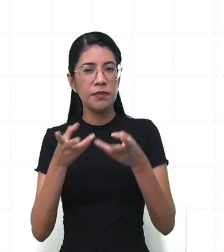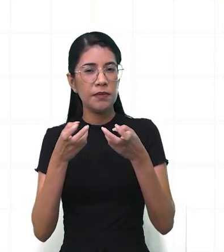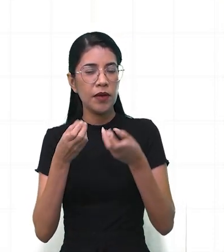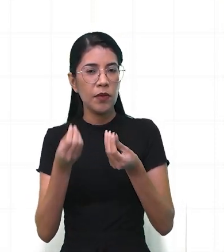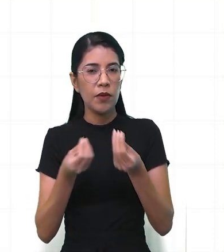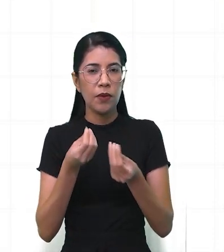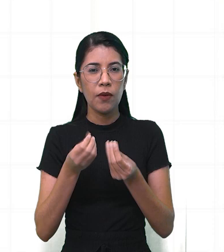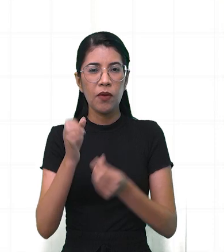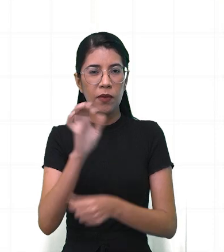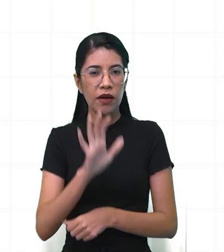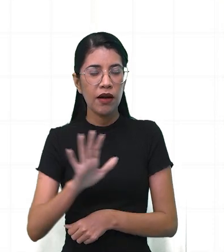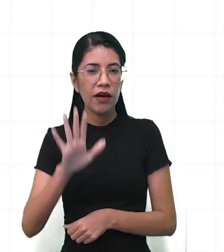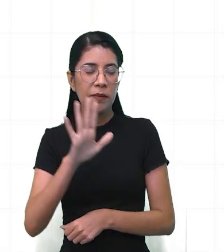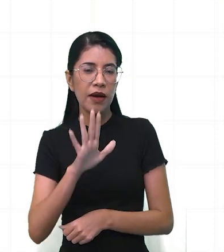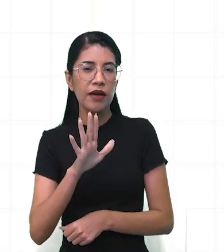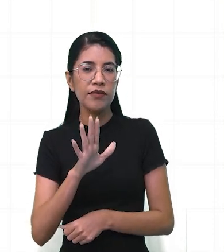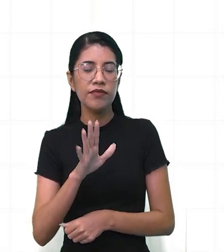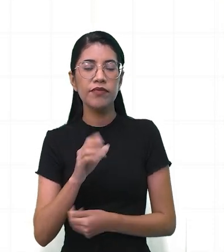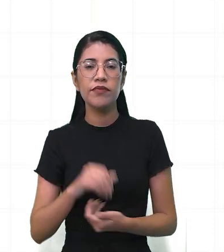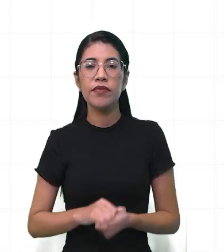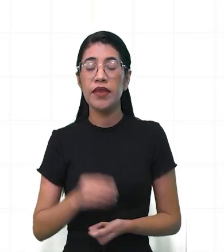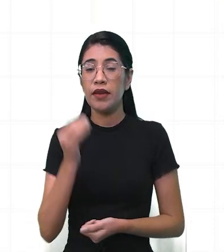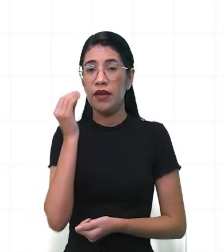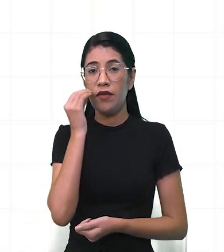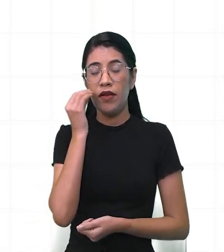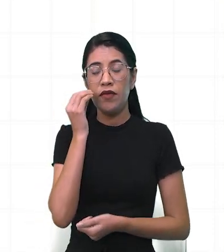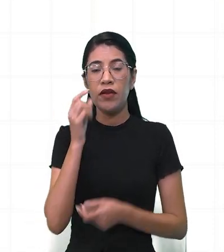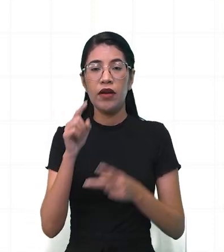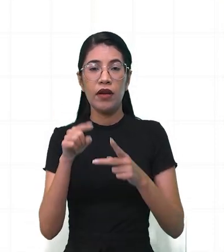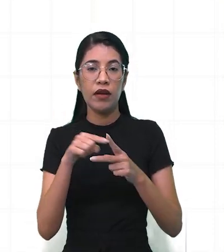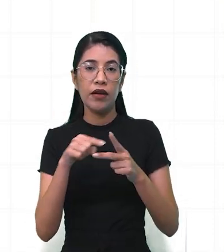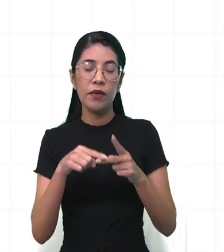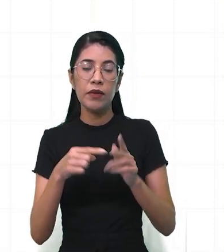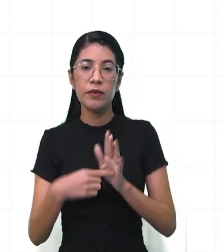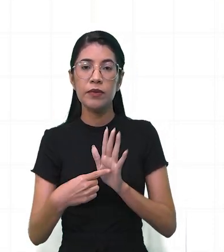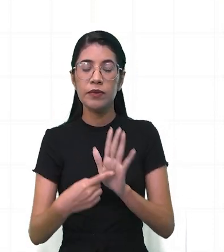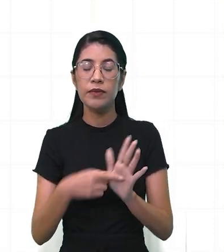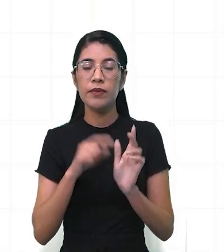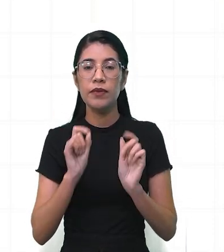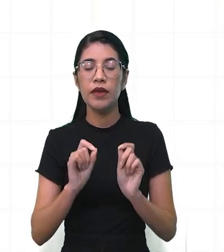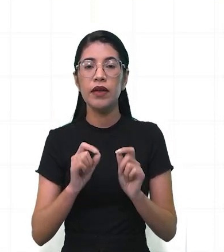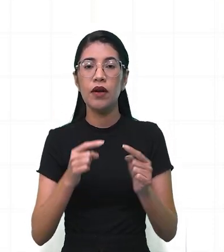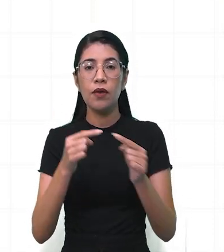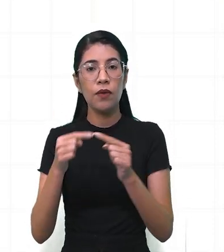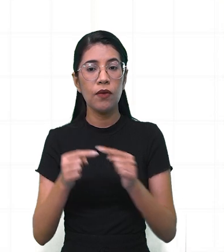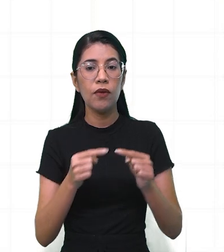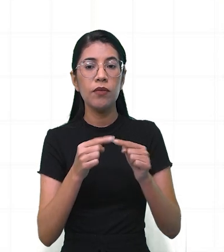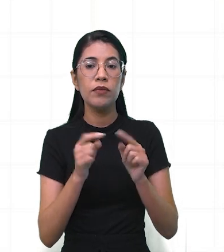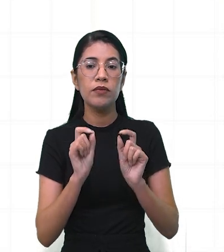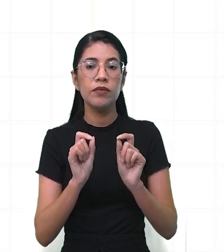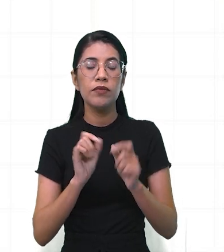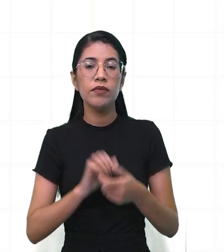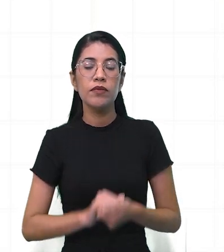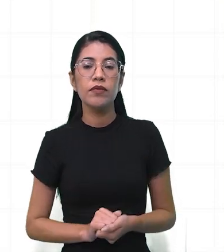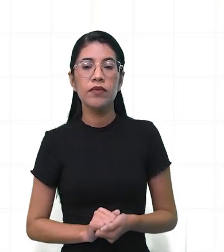figura. Observem aí que os ângulos, eles são indicados, tá bom? Conforme aqui a sua volta,